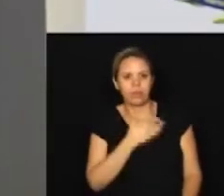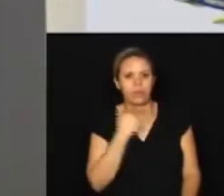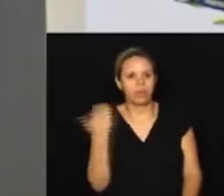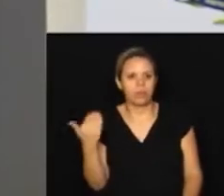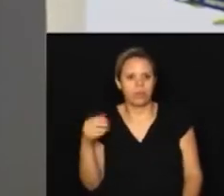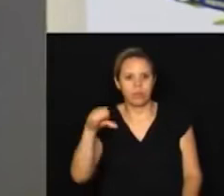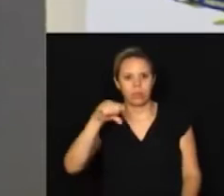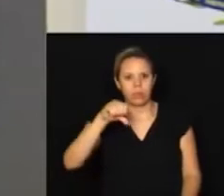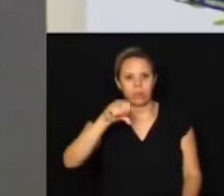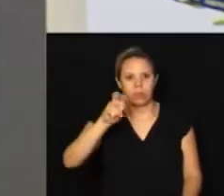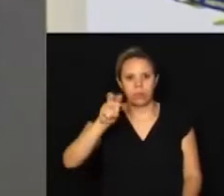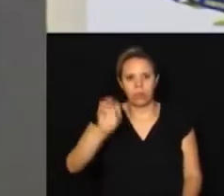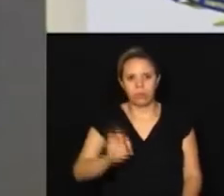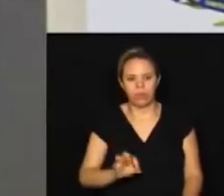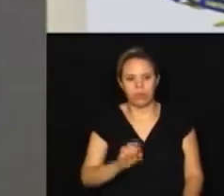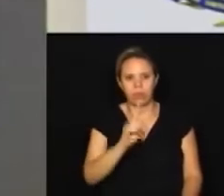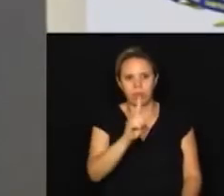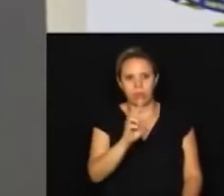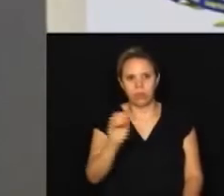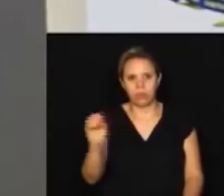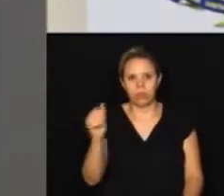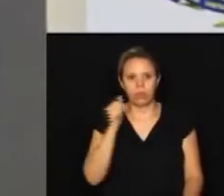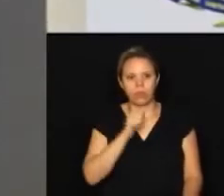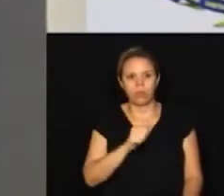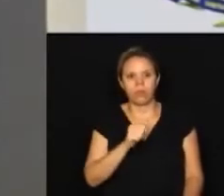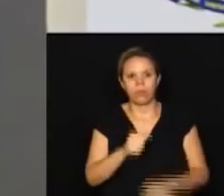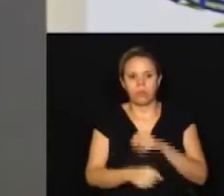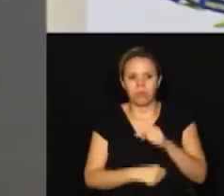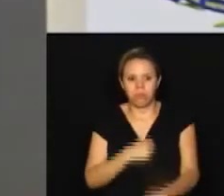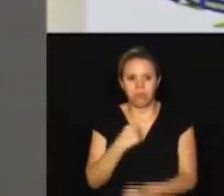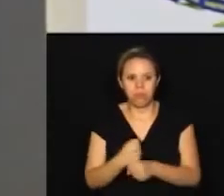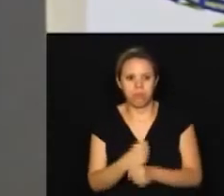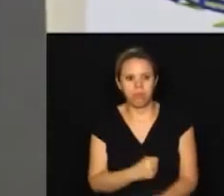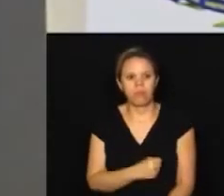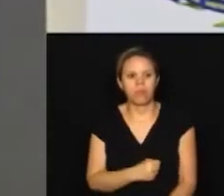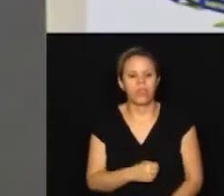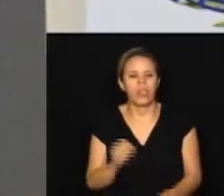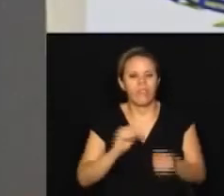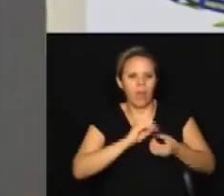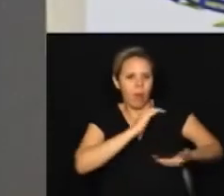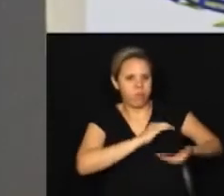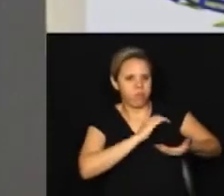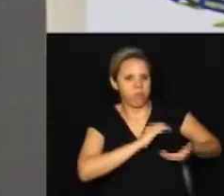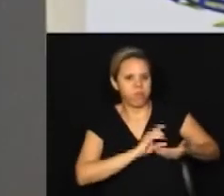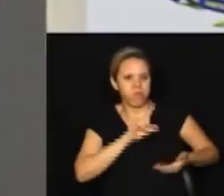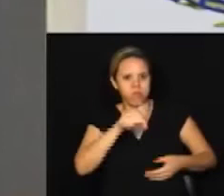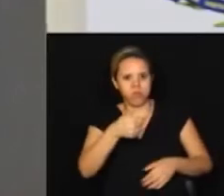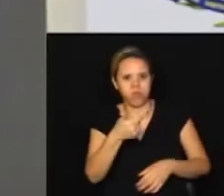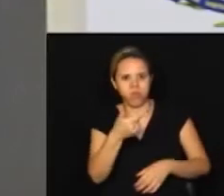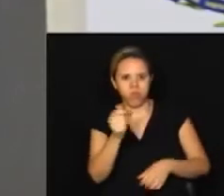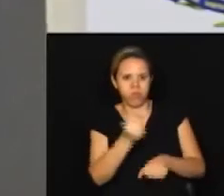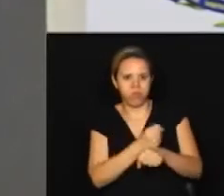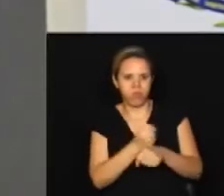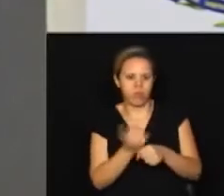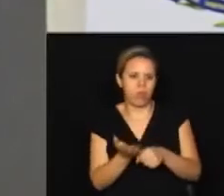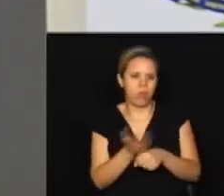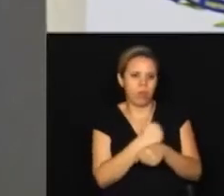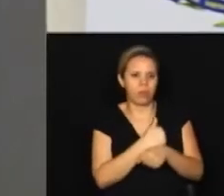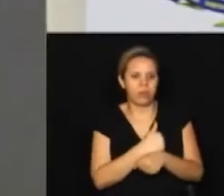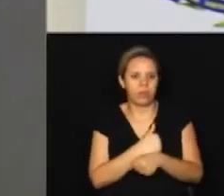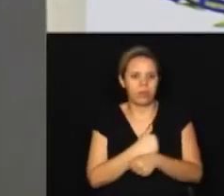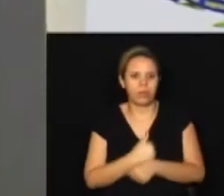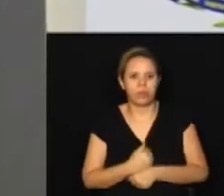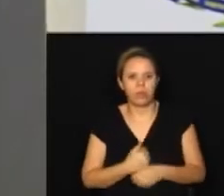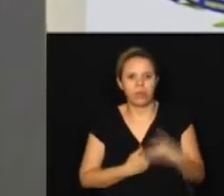de 95 a 100 mulheres por ano. Não é? Aqui em Campinas a gente faz o exame 10 anos mais cedo, é isso? Nós fazemos a partir